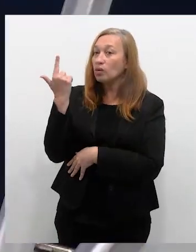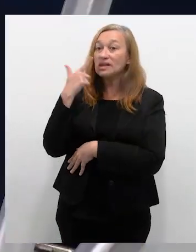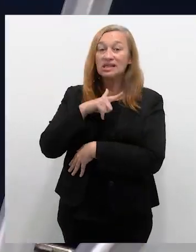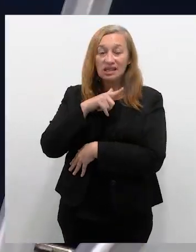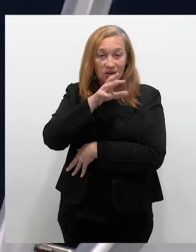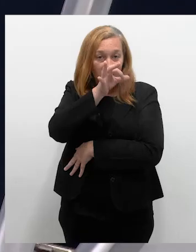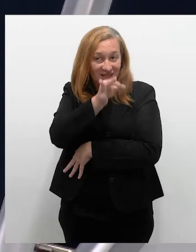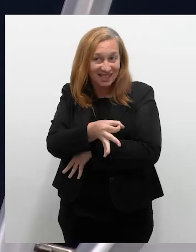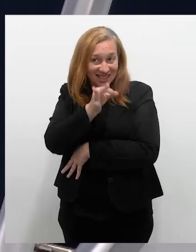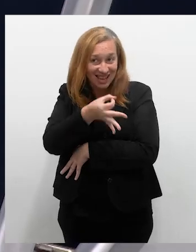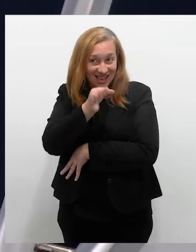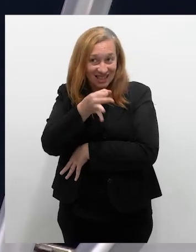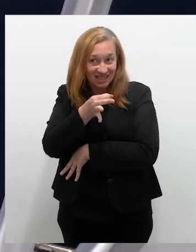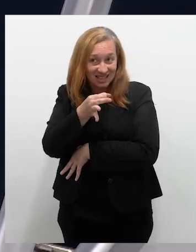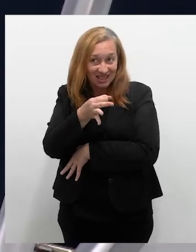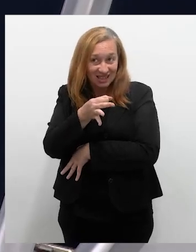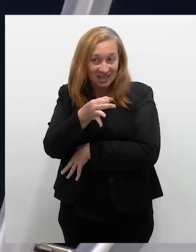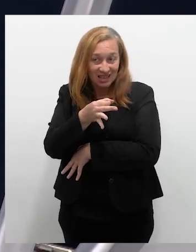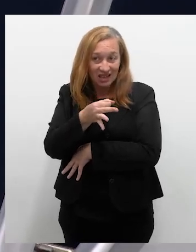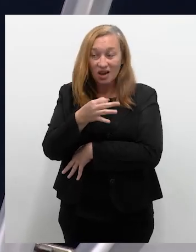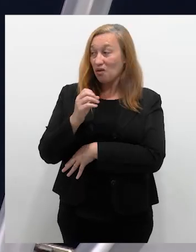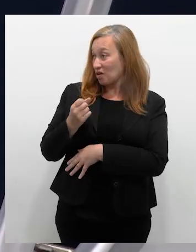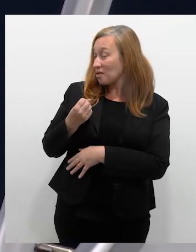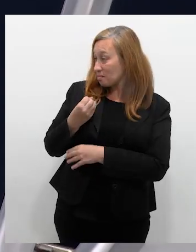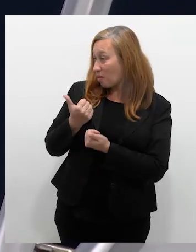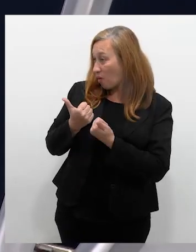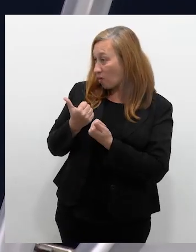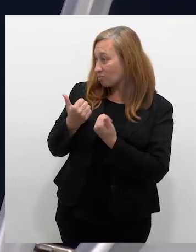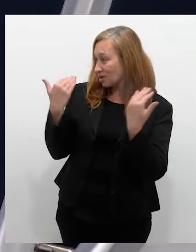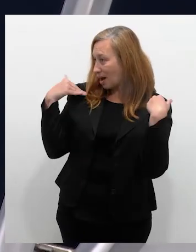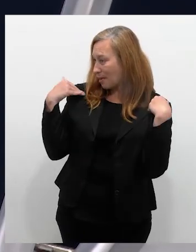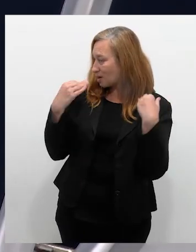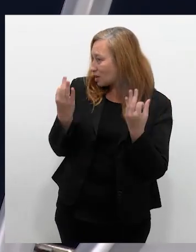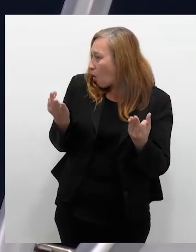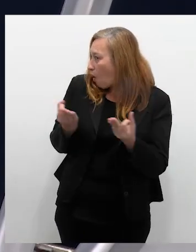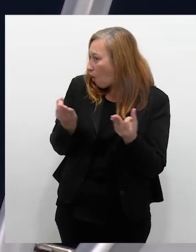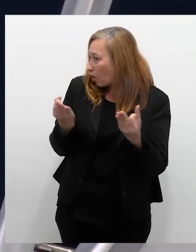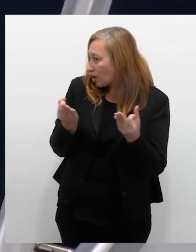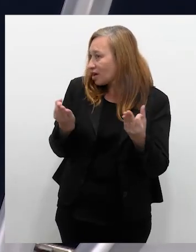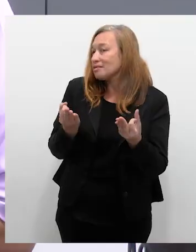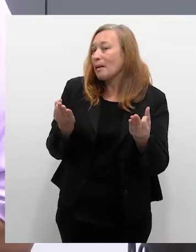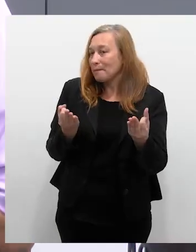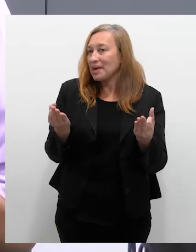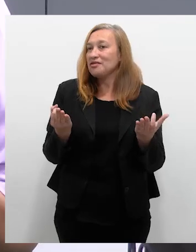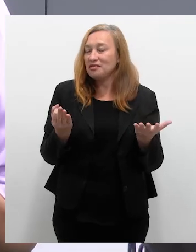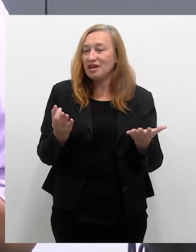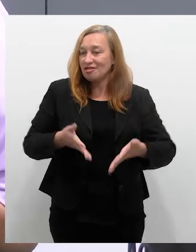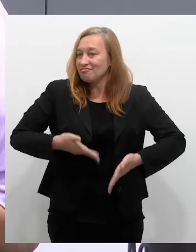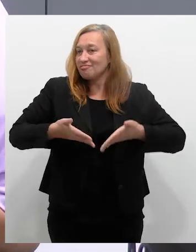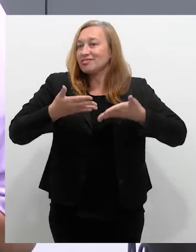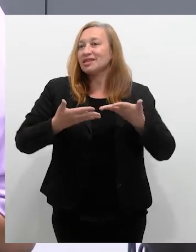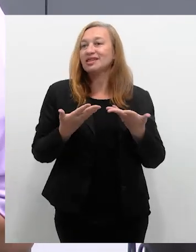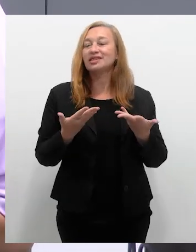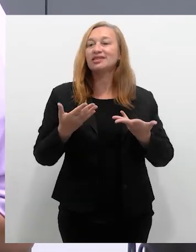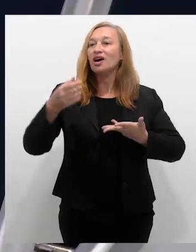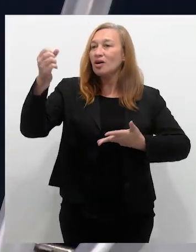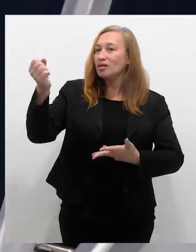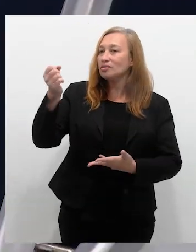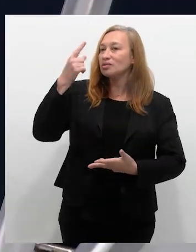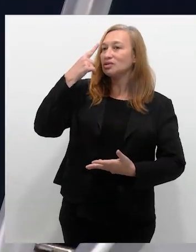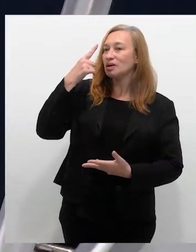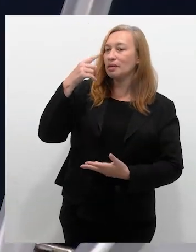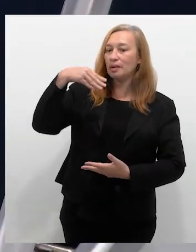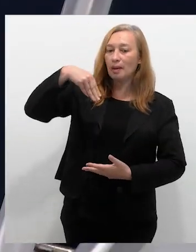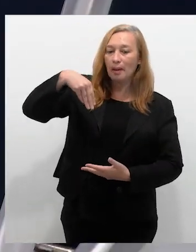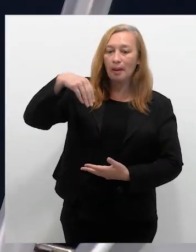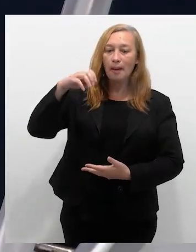conseguiu tá, né? Eu tive que aquela autoestima, falar assim, bom, esse cabelo é esse, vamos Haja botar química, lá, né? autoestima. Eu me inspirei muito na